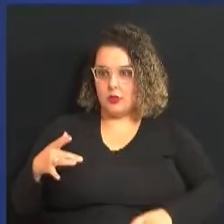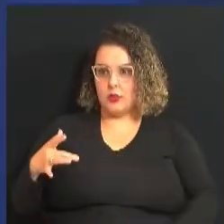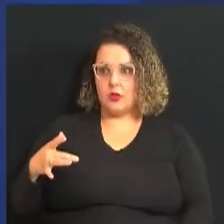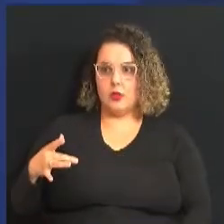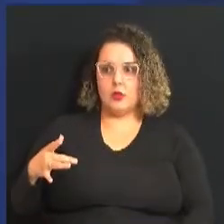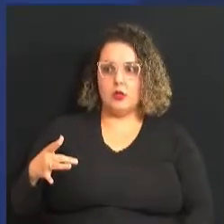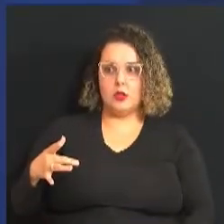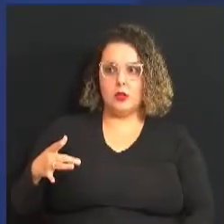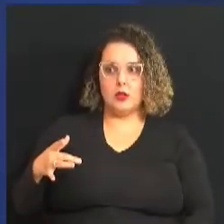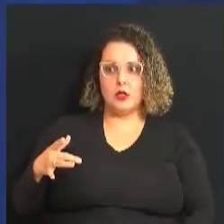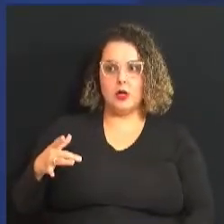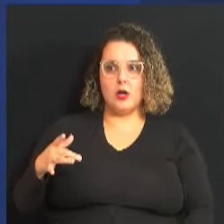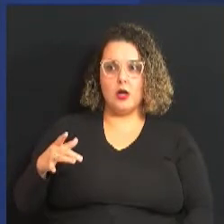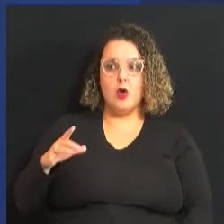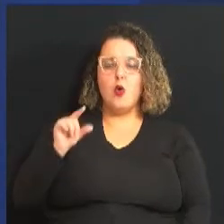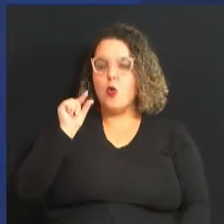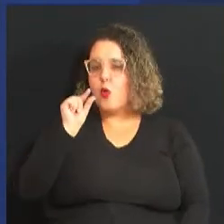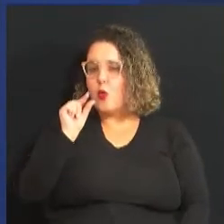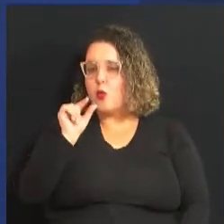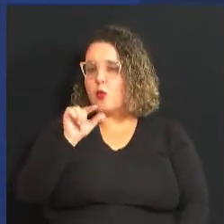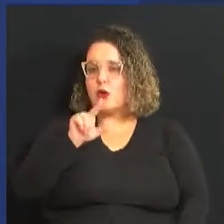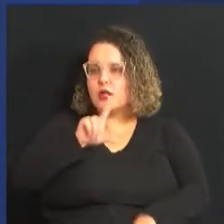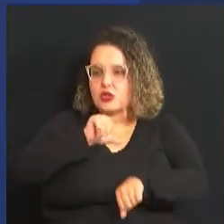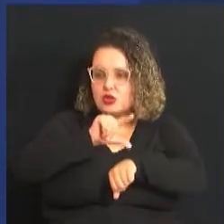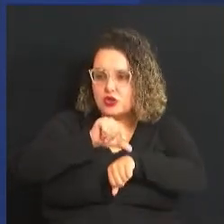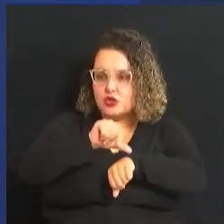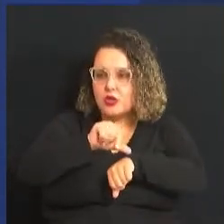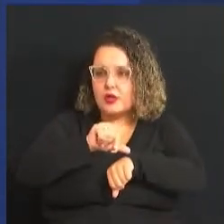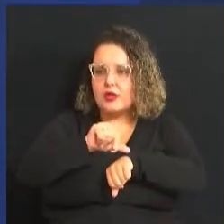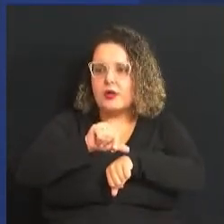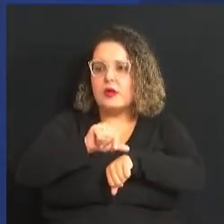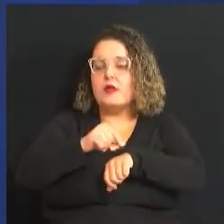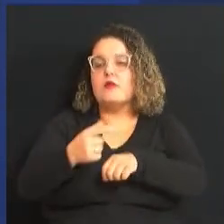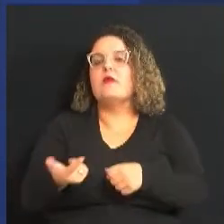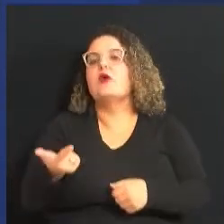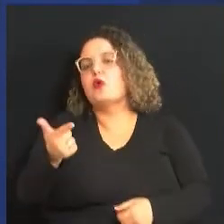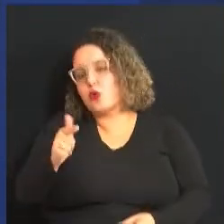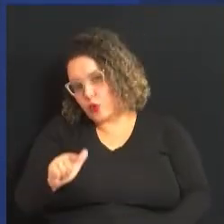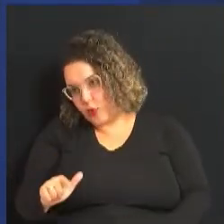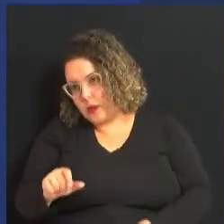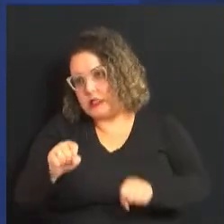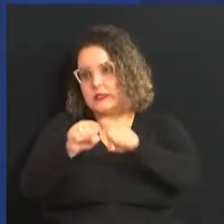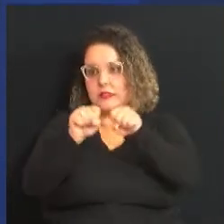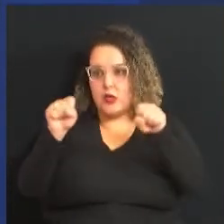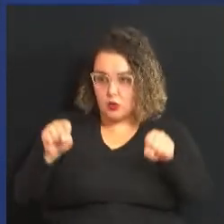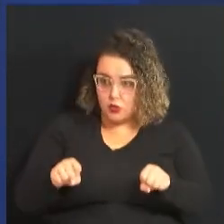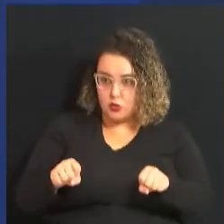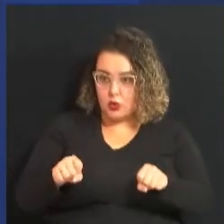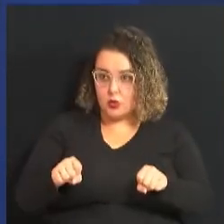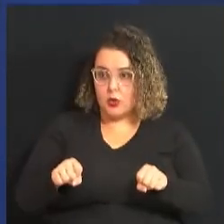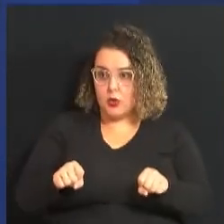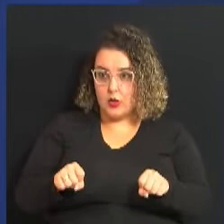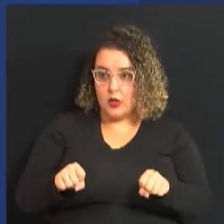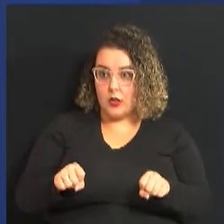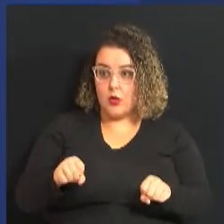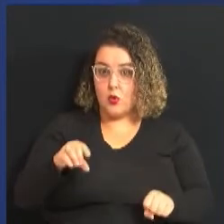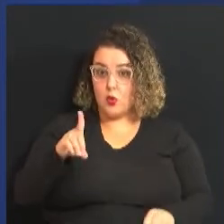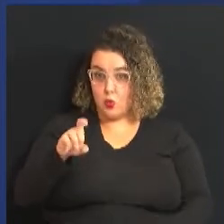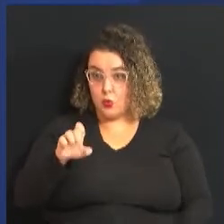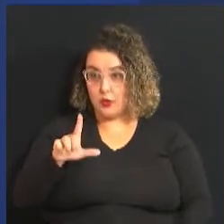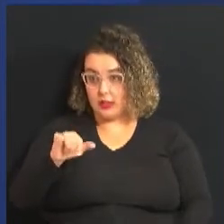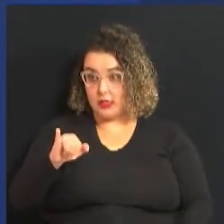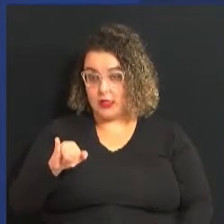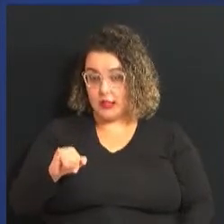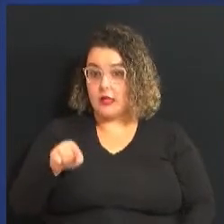delay com a doutora Isabela, por isso a gente vai dar uma reiniciada aqui no sistema para que esse delay saia e vocês